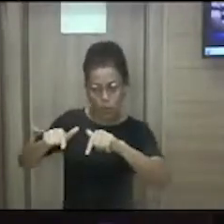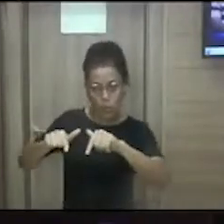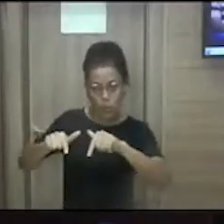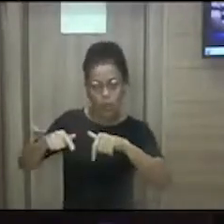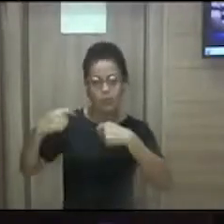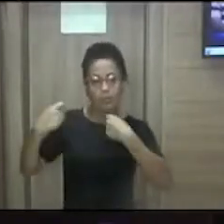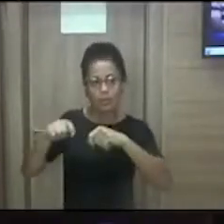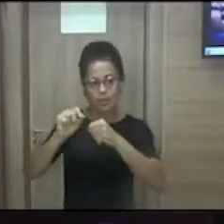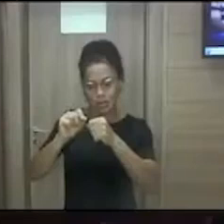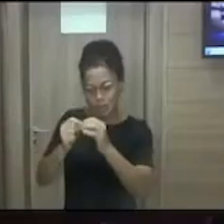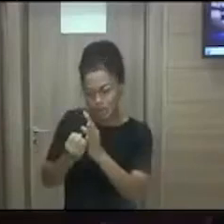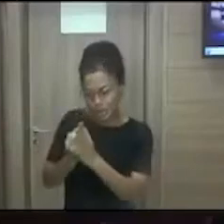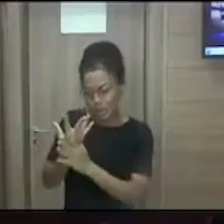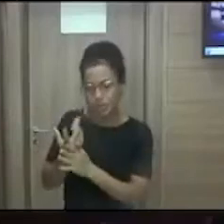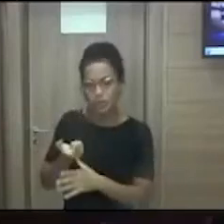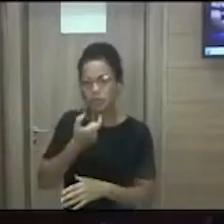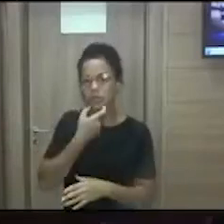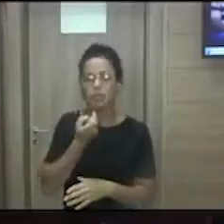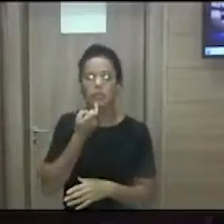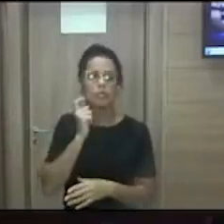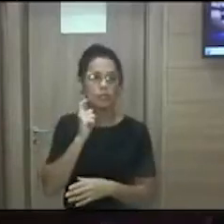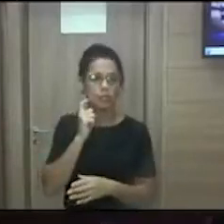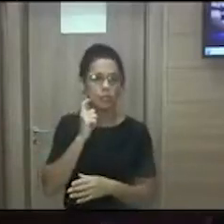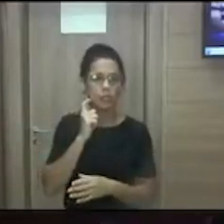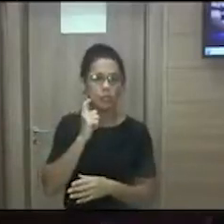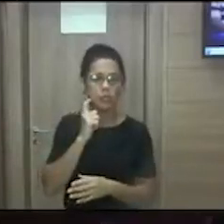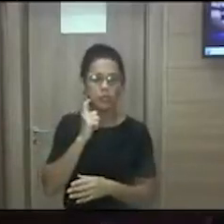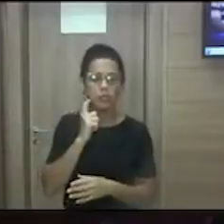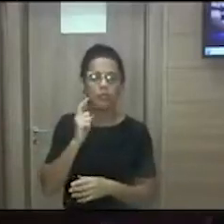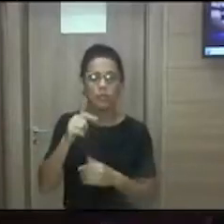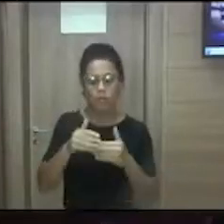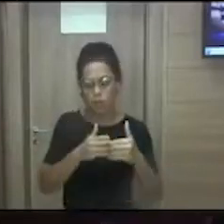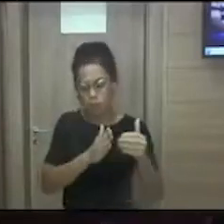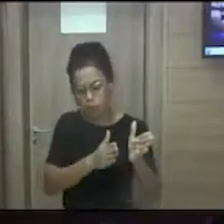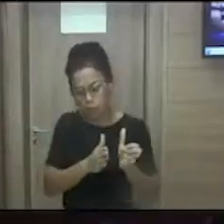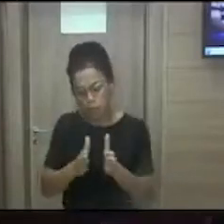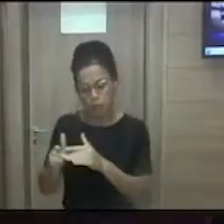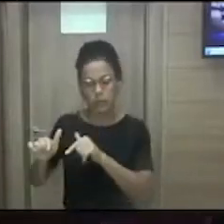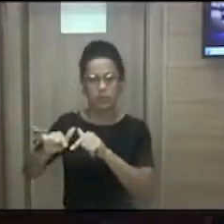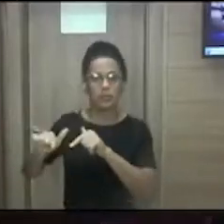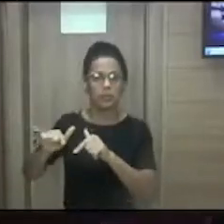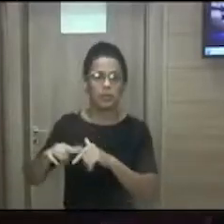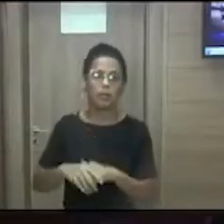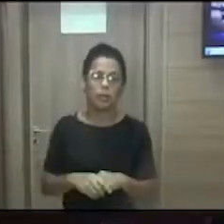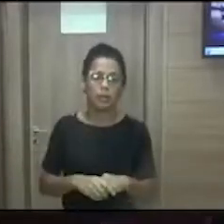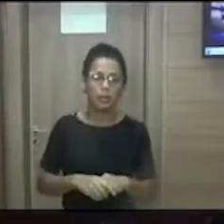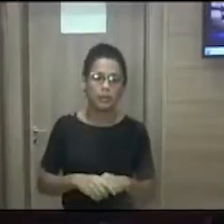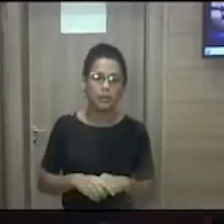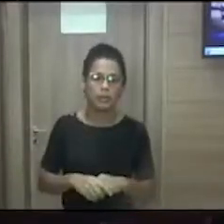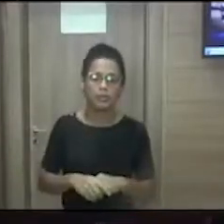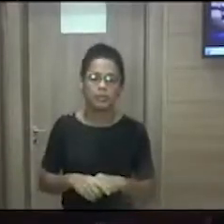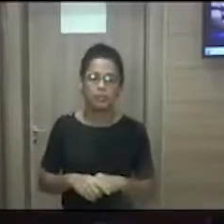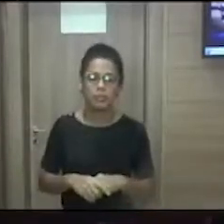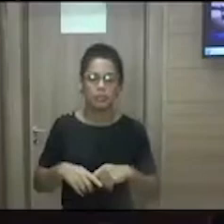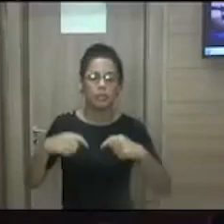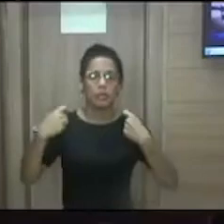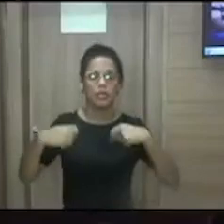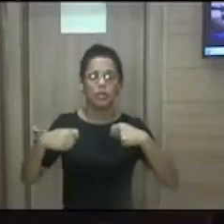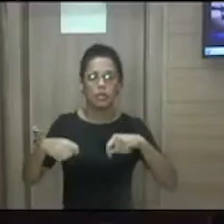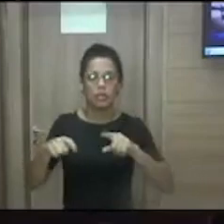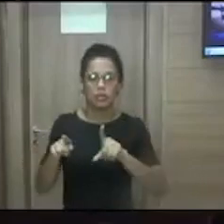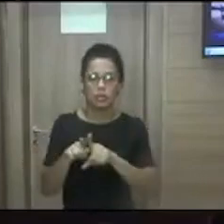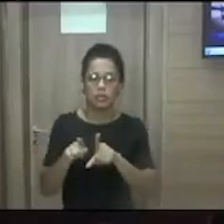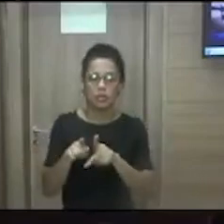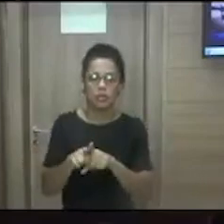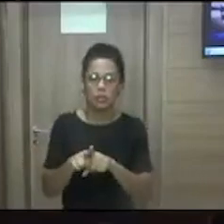realização de prótese, isso vai dar conta desse processo de trabalho, que é uma reflexão de Mendes Gonçalves que a gente precisa, ele está mais atual